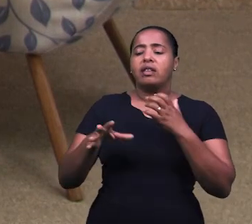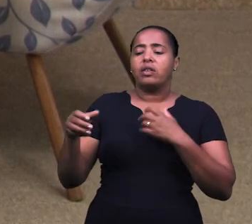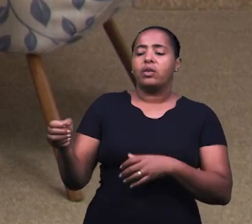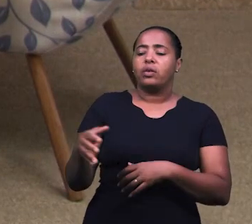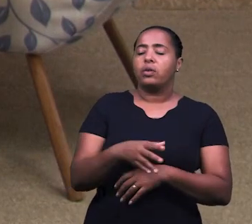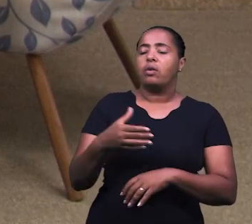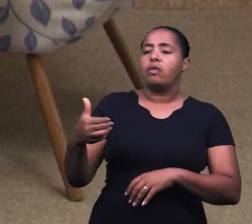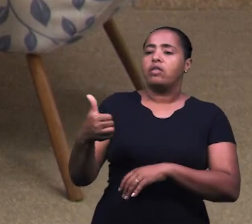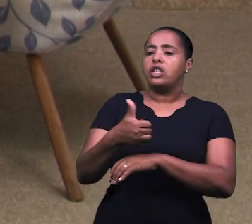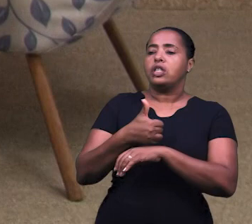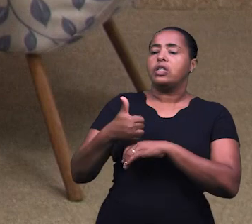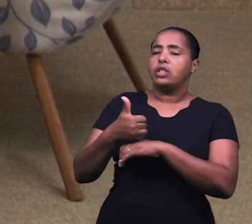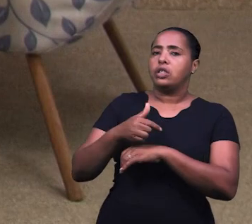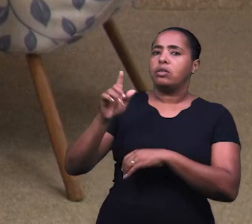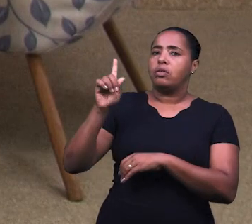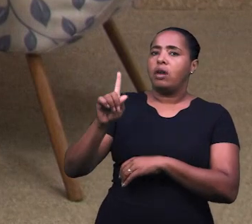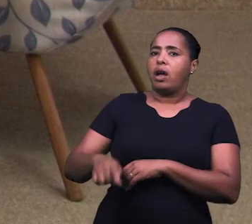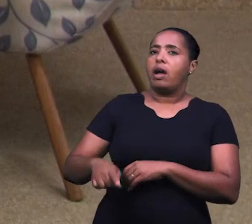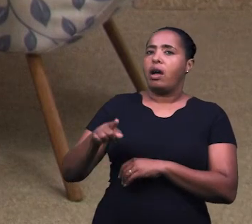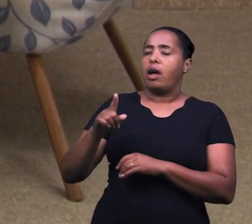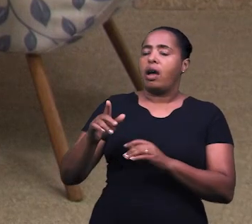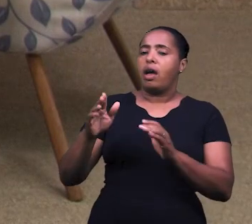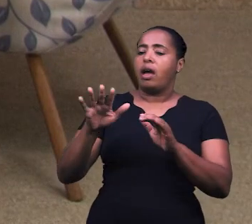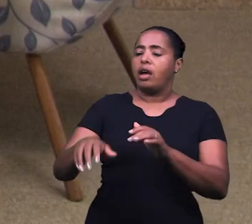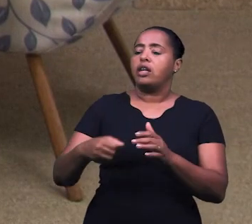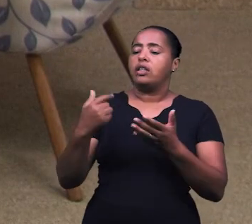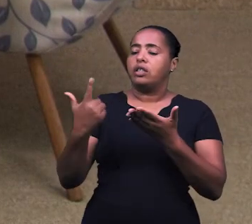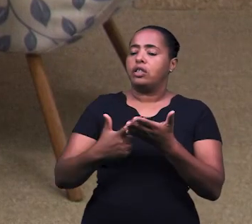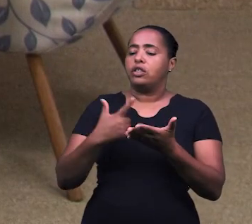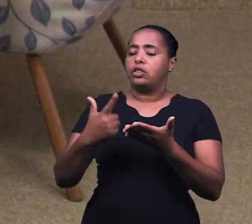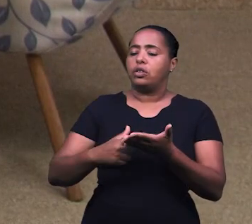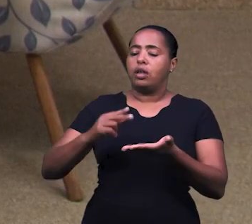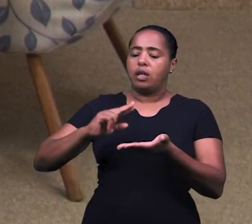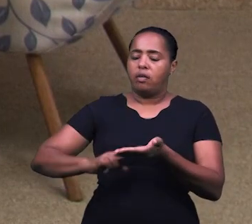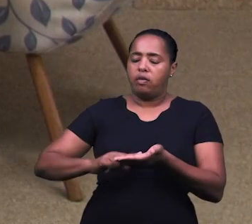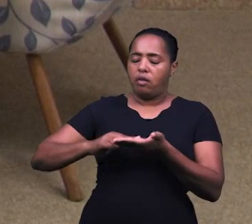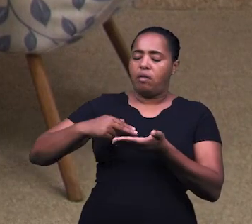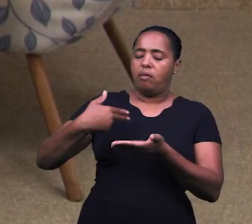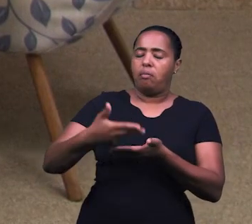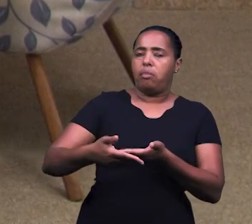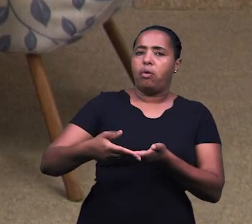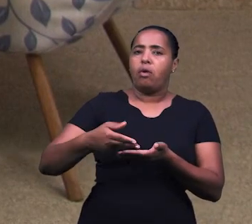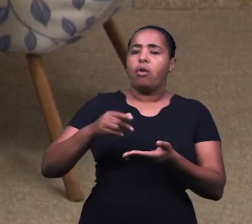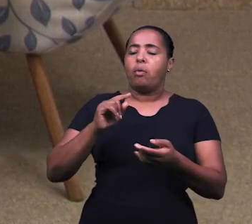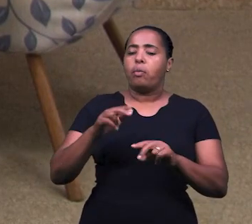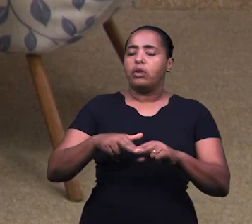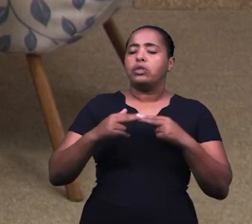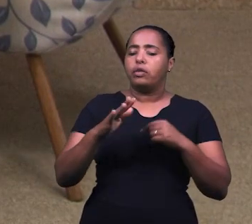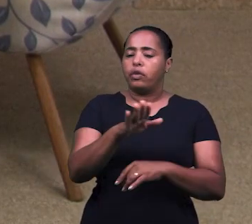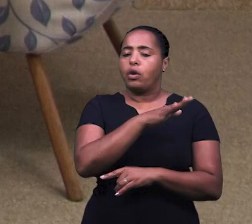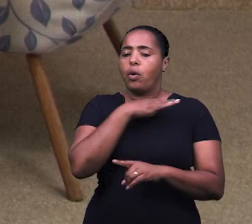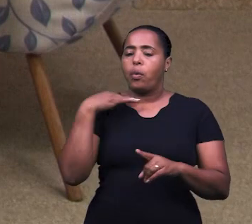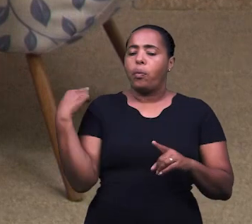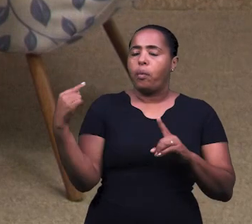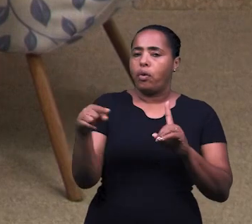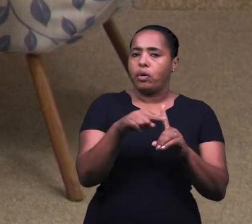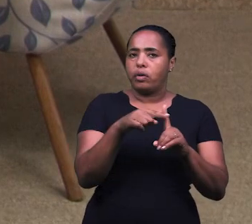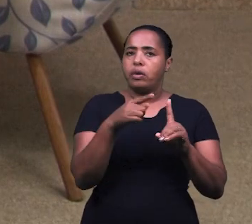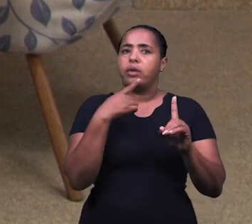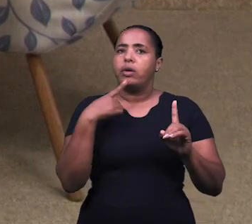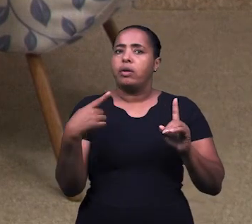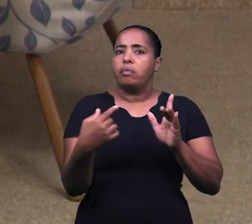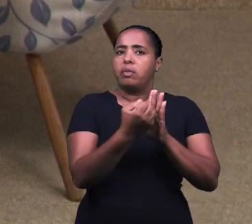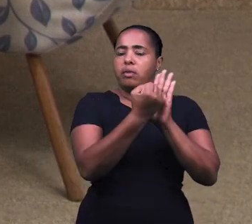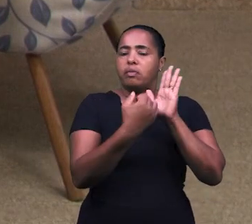cântico dizendo: digno és de tomar o livro e de abrir os seus selos, porque foste morto e com o teu